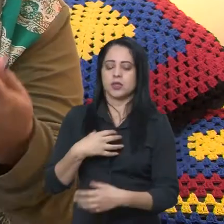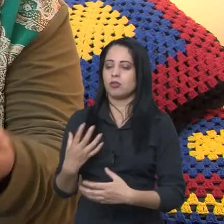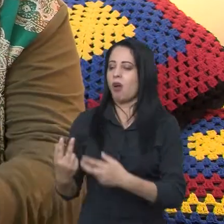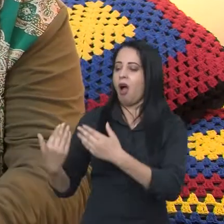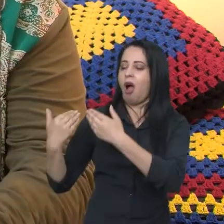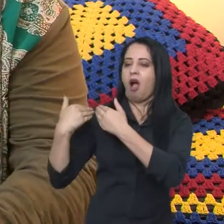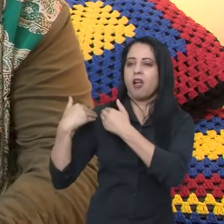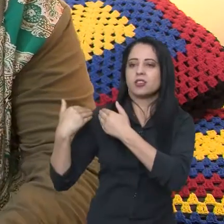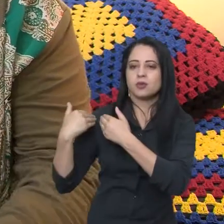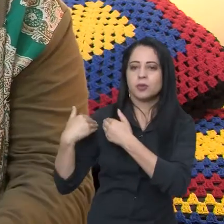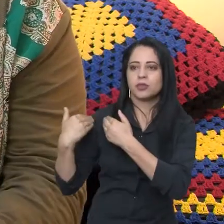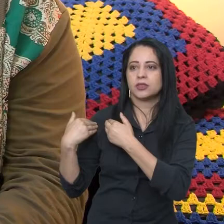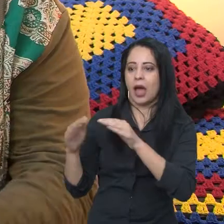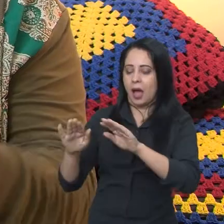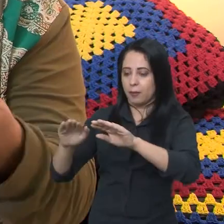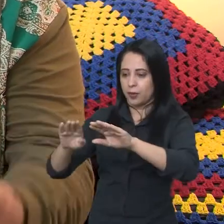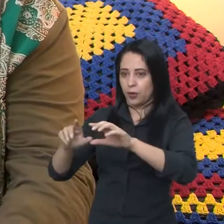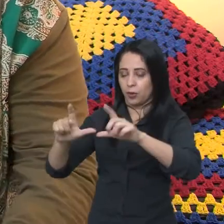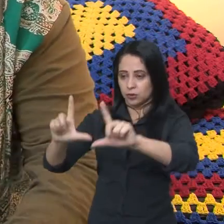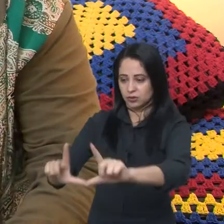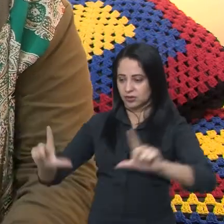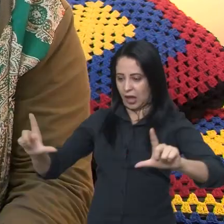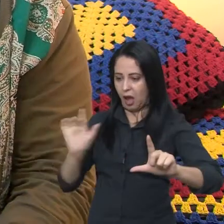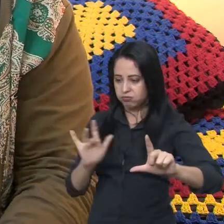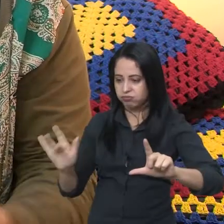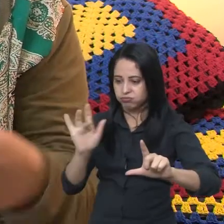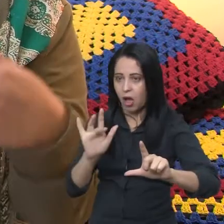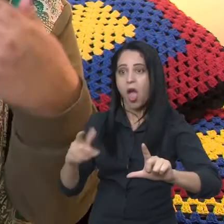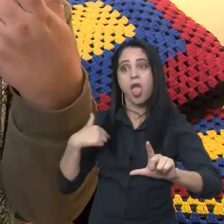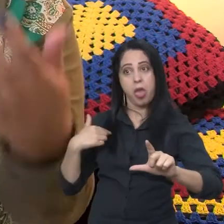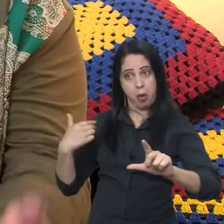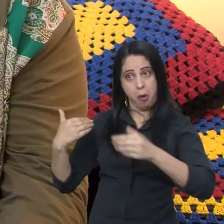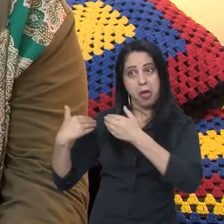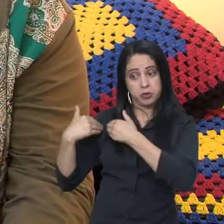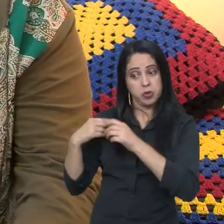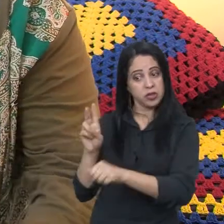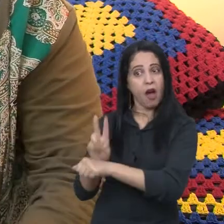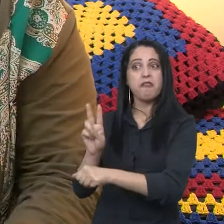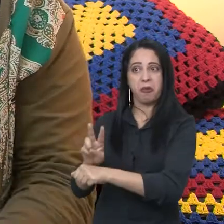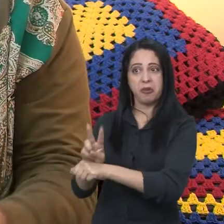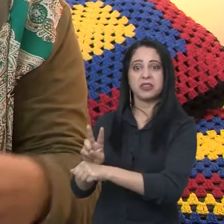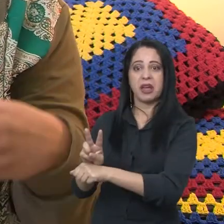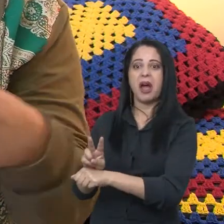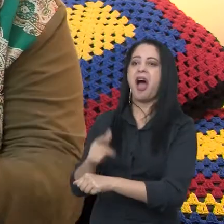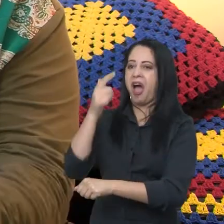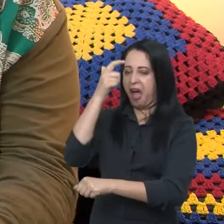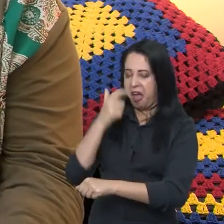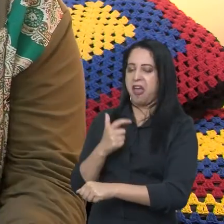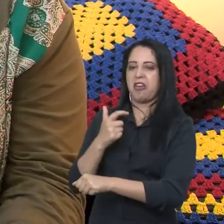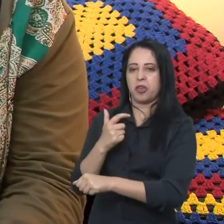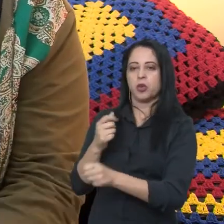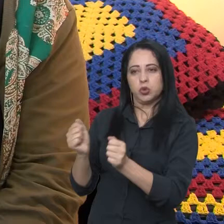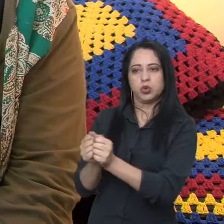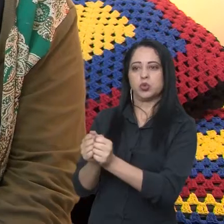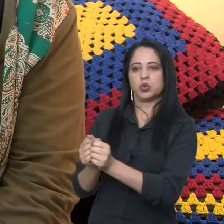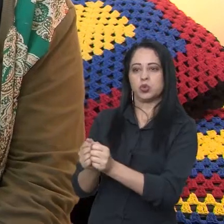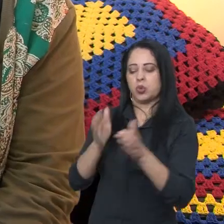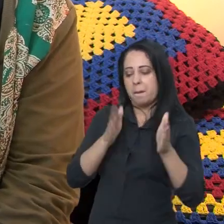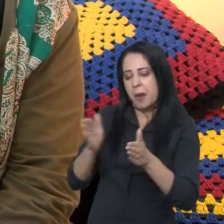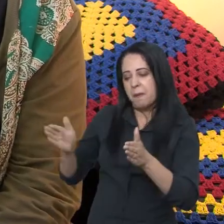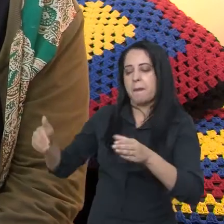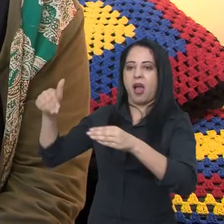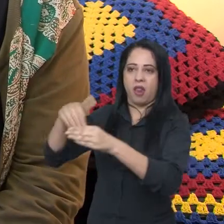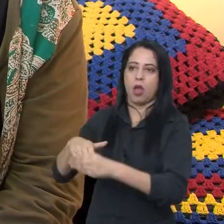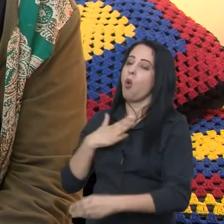sinto responsável por aquela urna, pela confiabilidade dela. Então, eu me sinto mesmo parte do processo